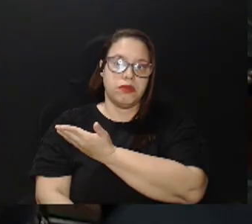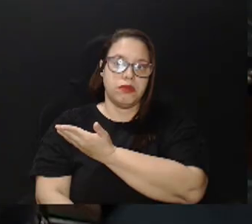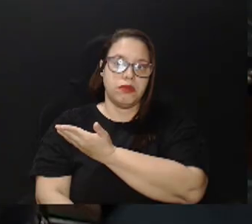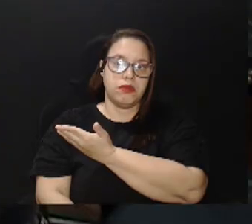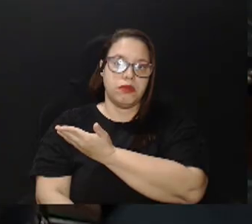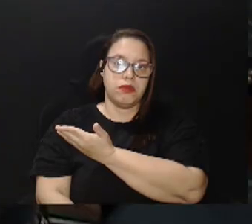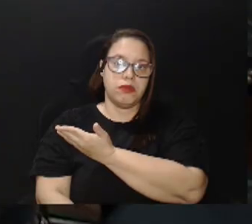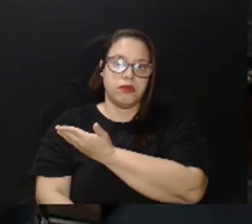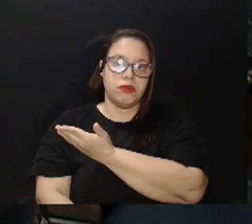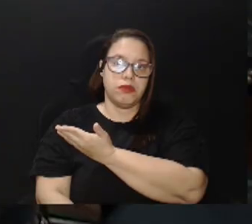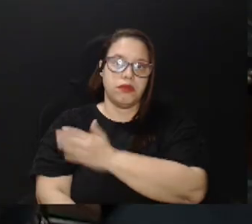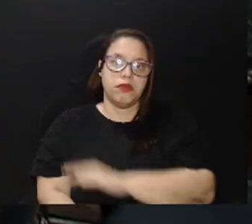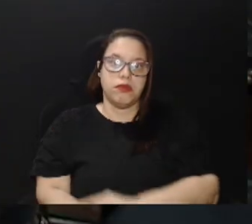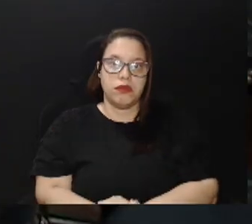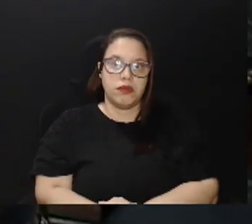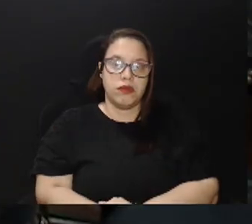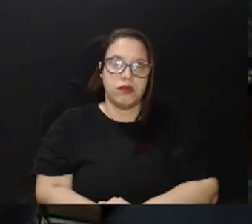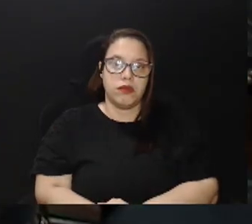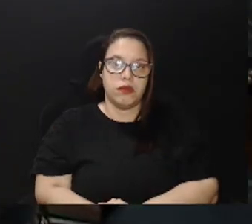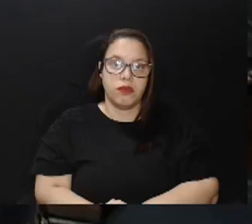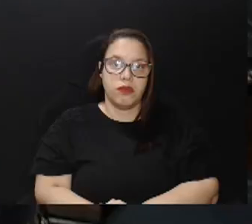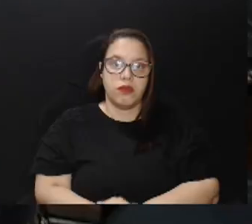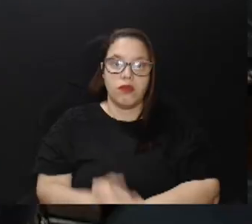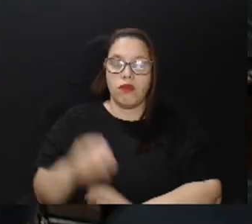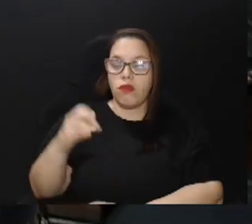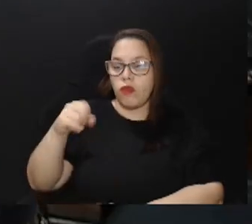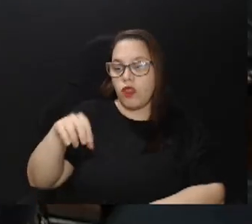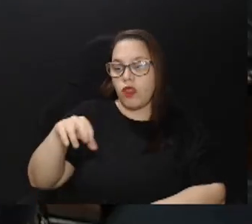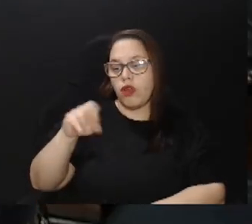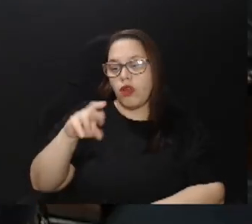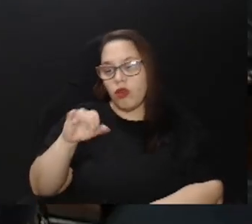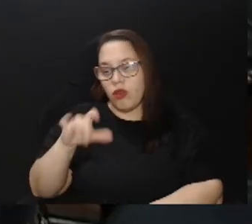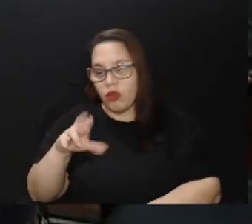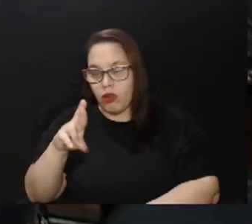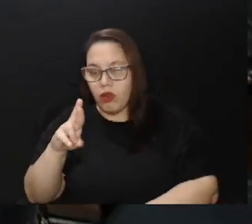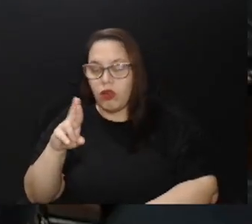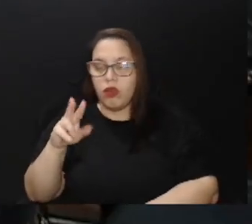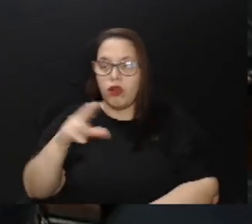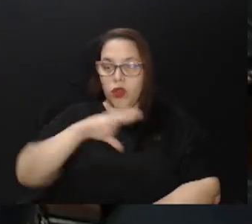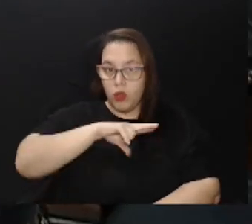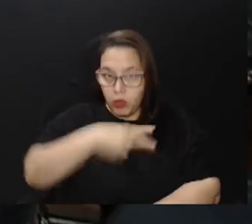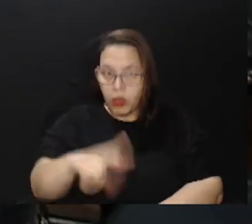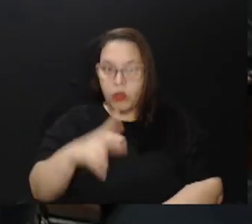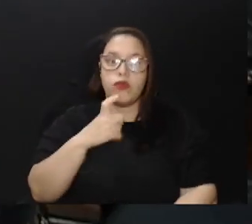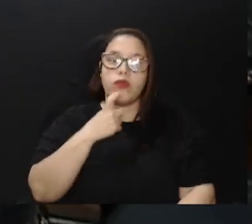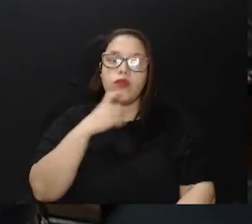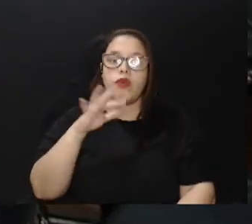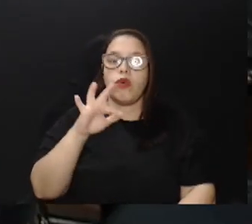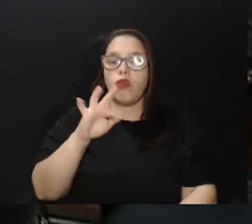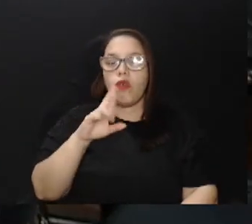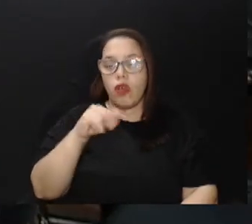O agente consular de Portugal em Campinas, que era o Ferreira Novo,